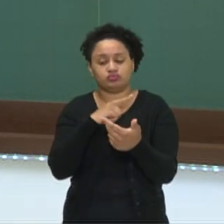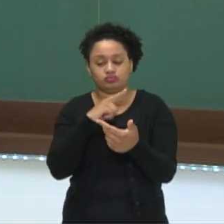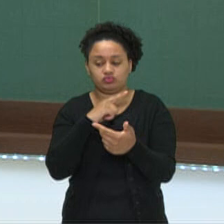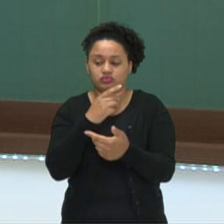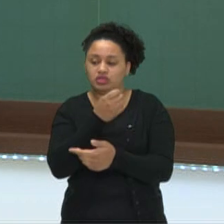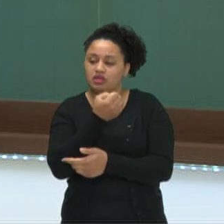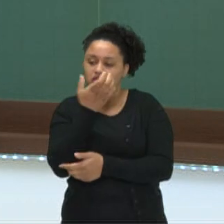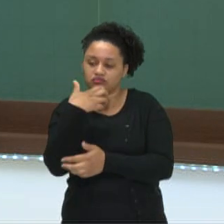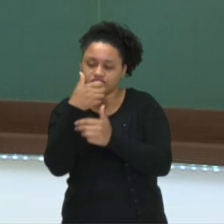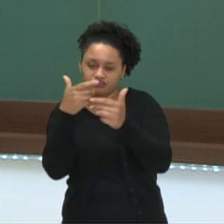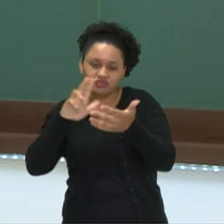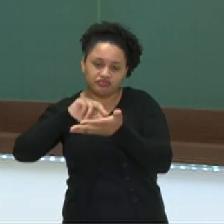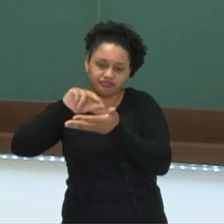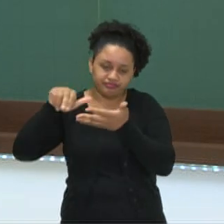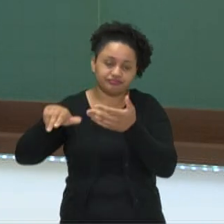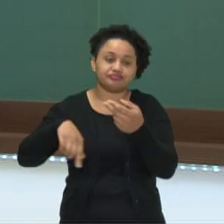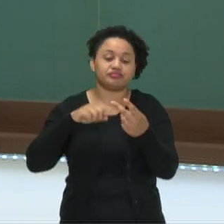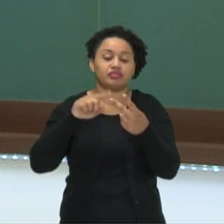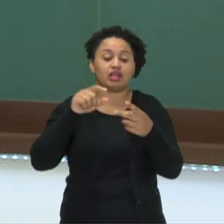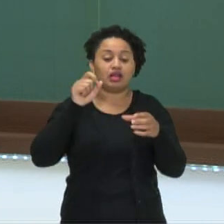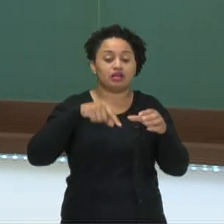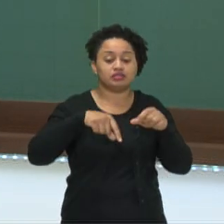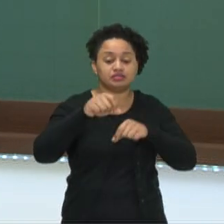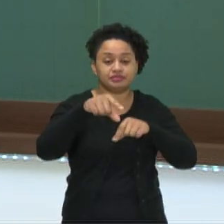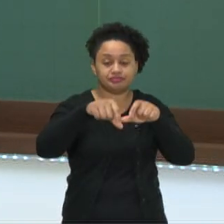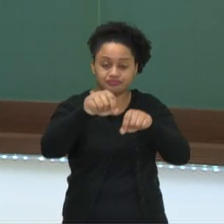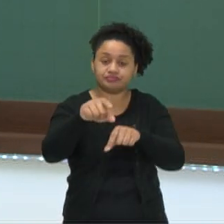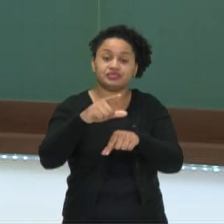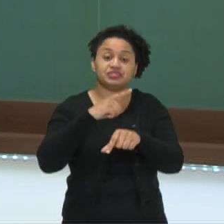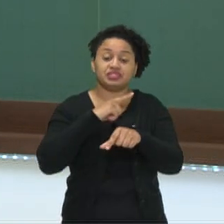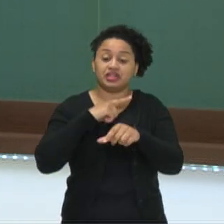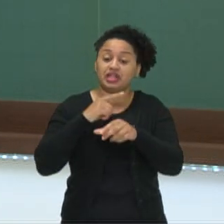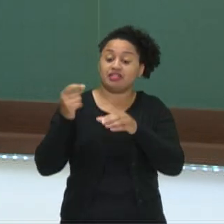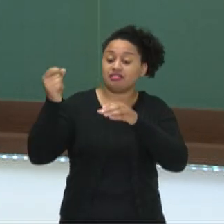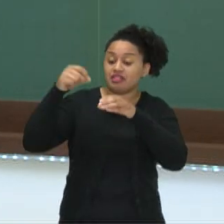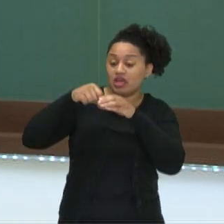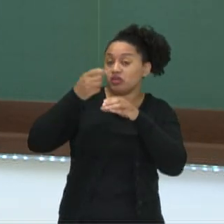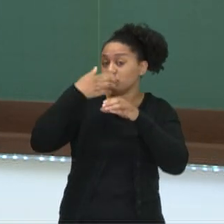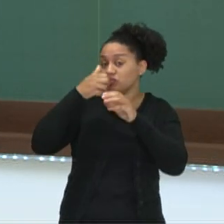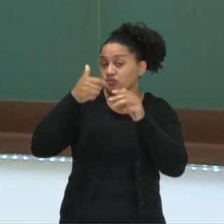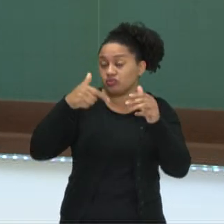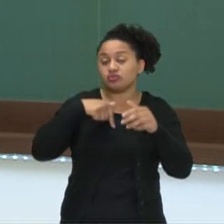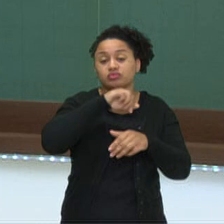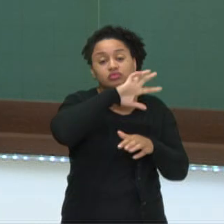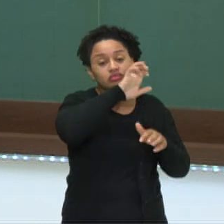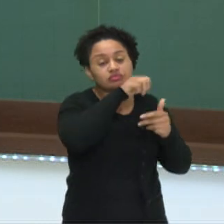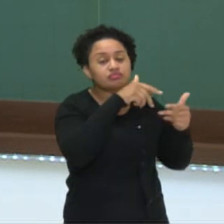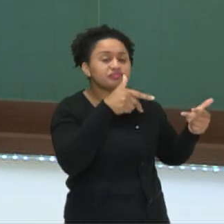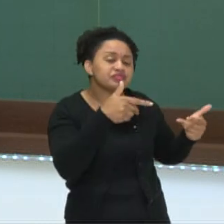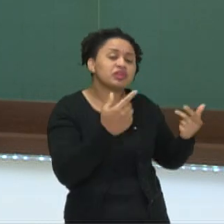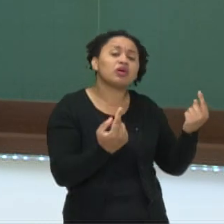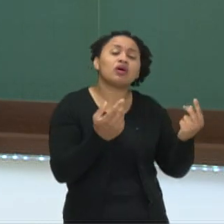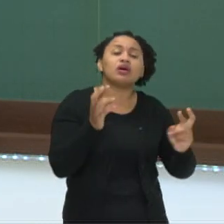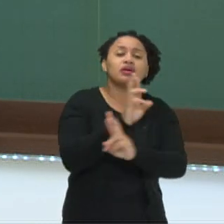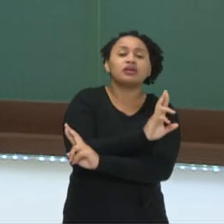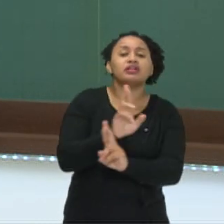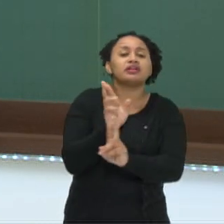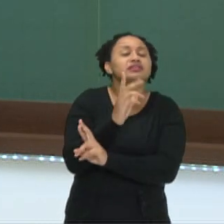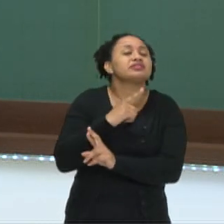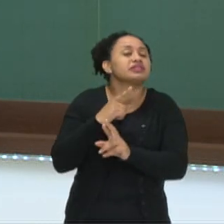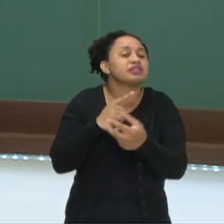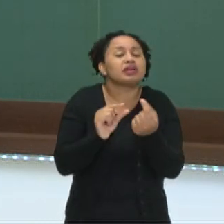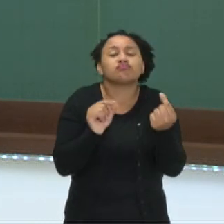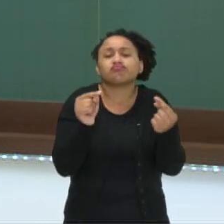árvores que dão frutos, as sementes que estão ali dentro do fruto e os animais. Que relação tem com tudo